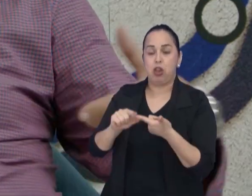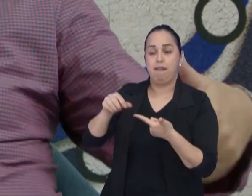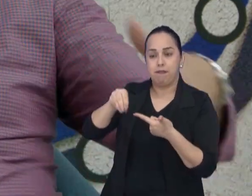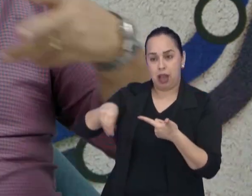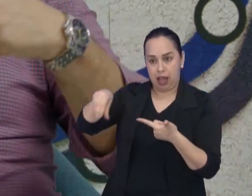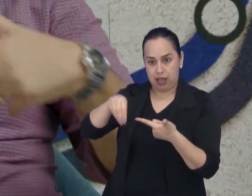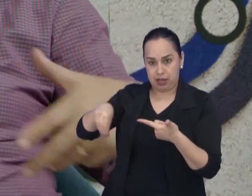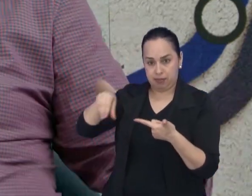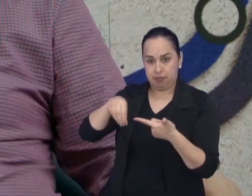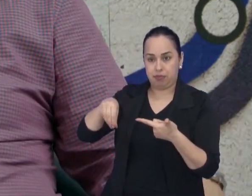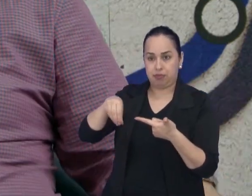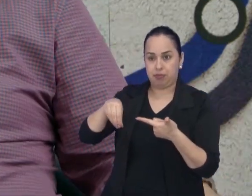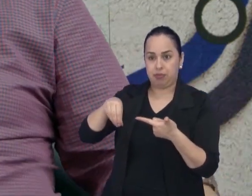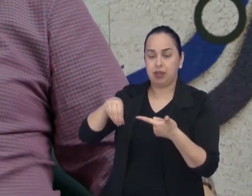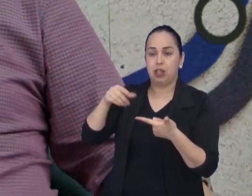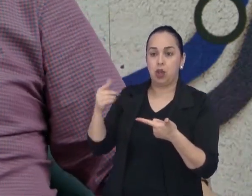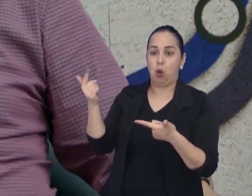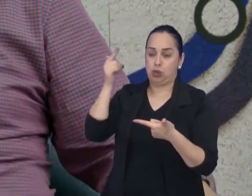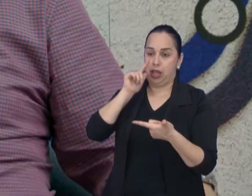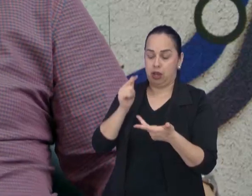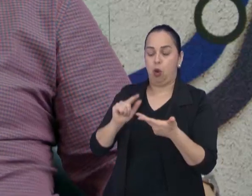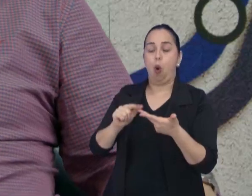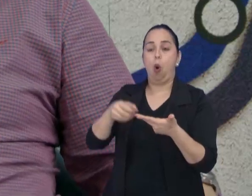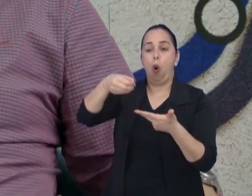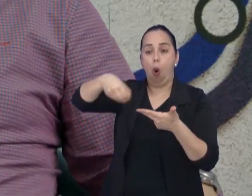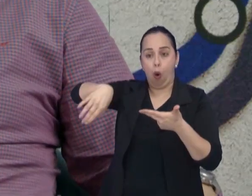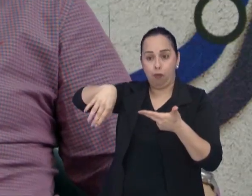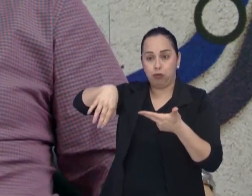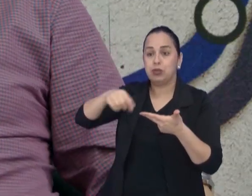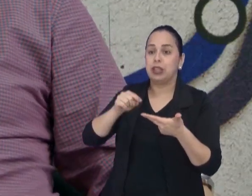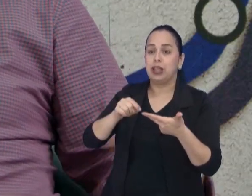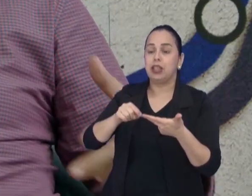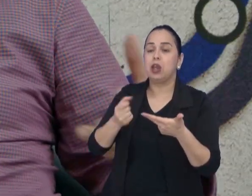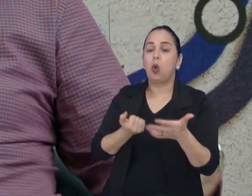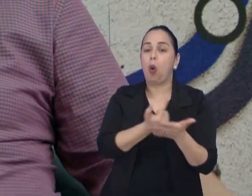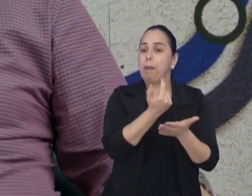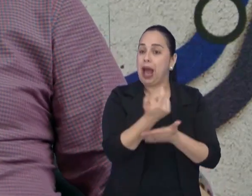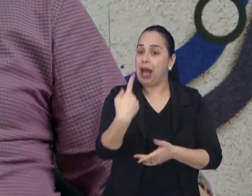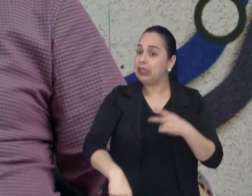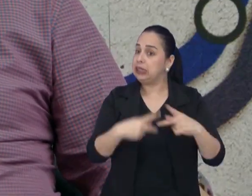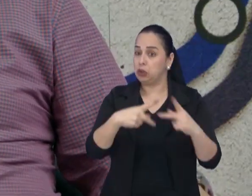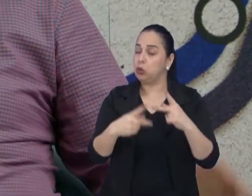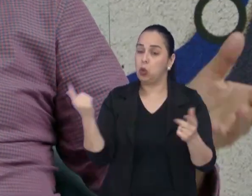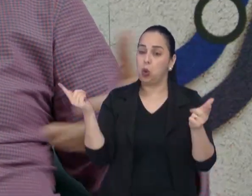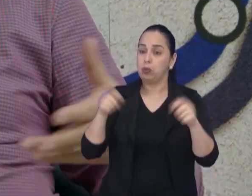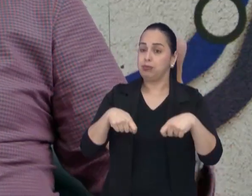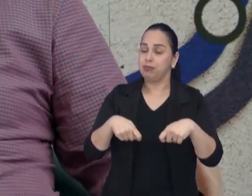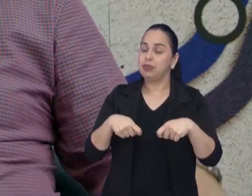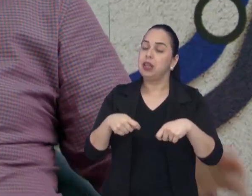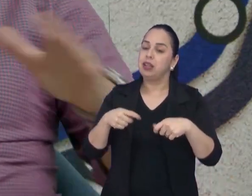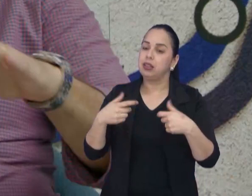que são captados na própria cidade, ovos, né? Daqui das nossas granjas, exato, tudo isso vem,